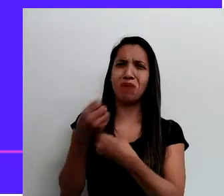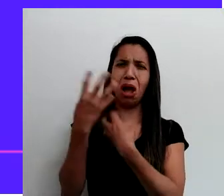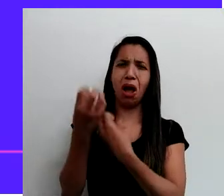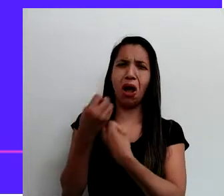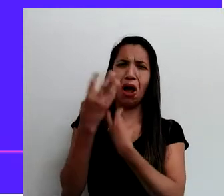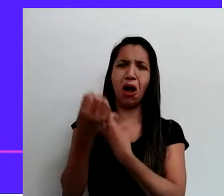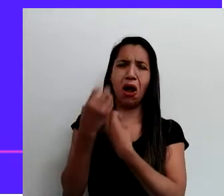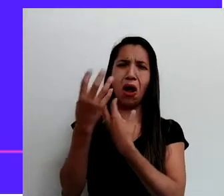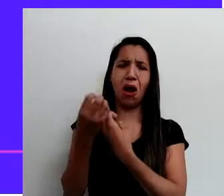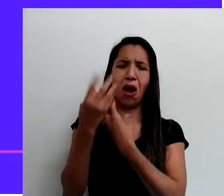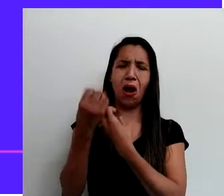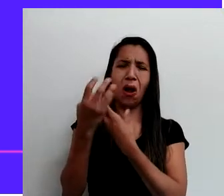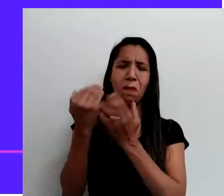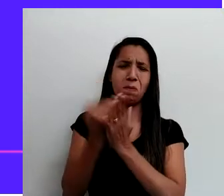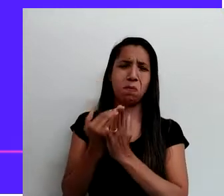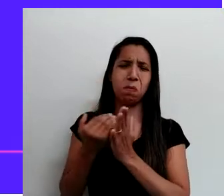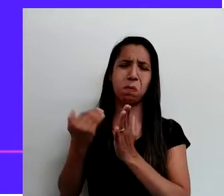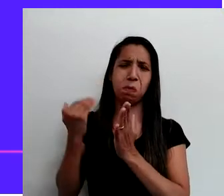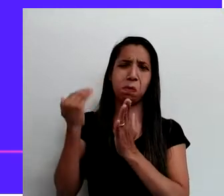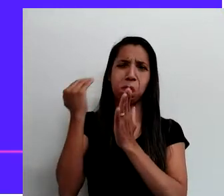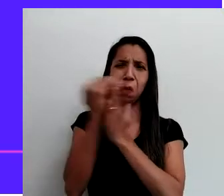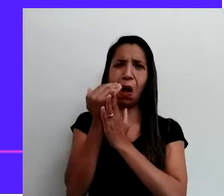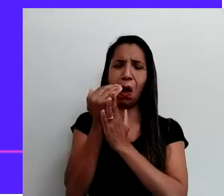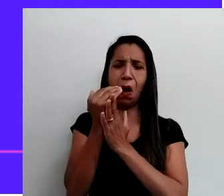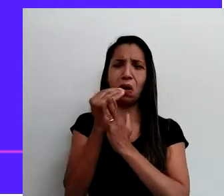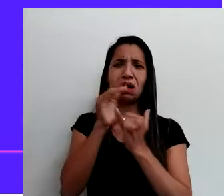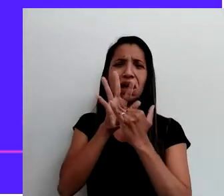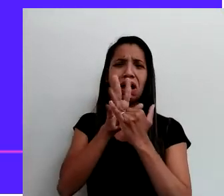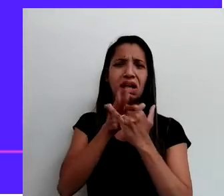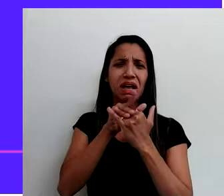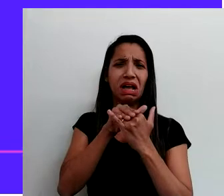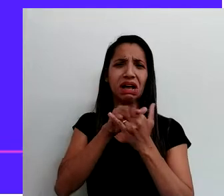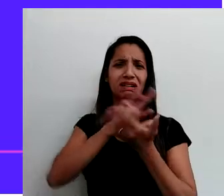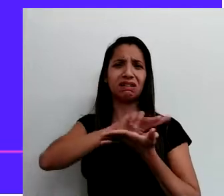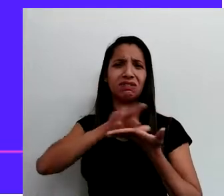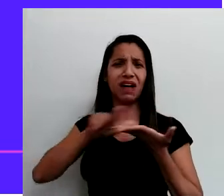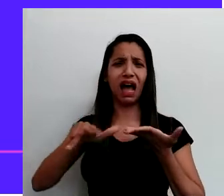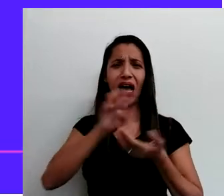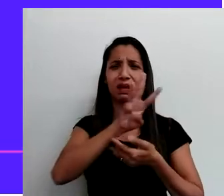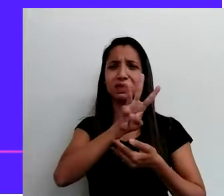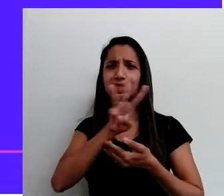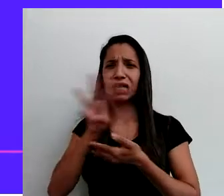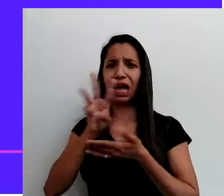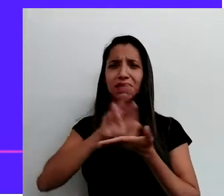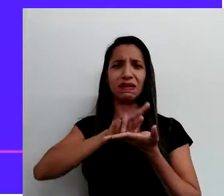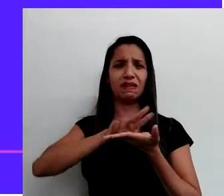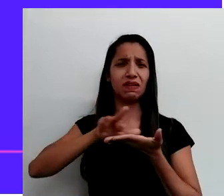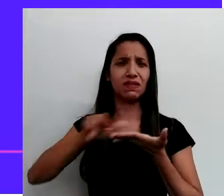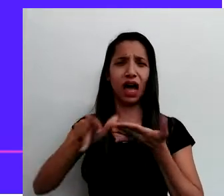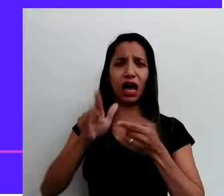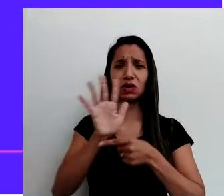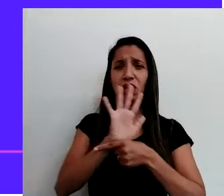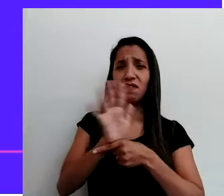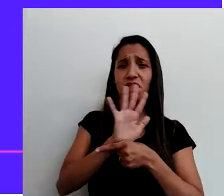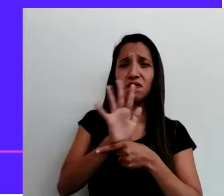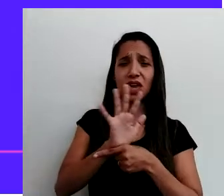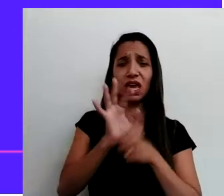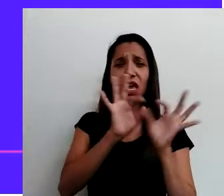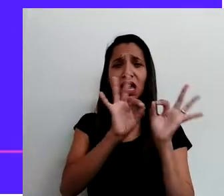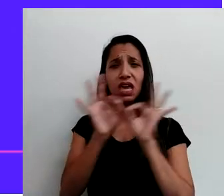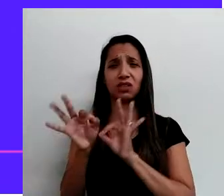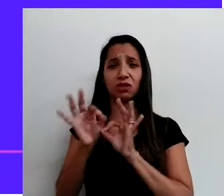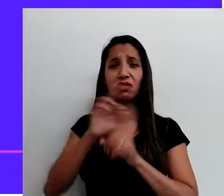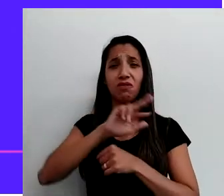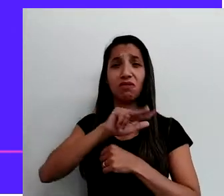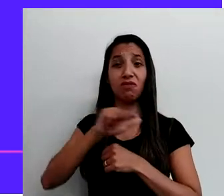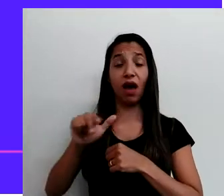de canais e de sites e vídeo, e você acaba que as pessoas se perdem um